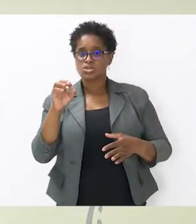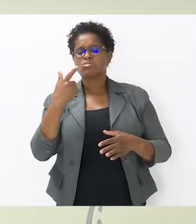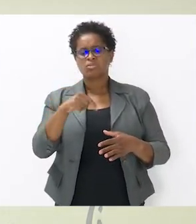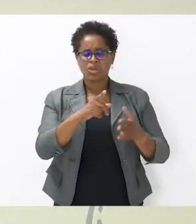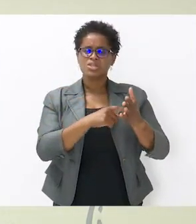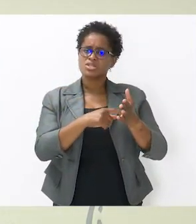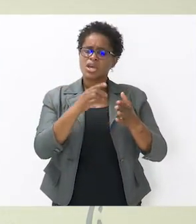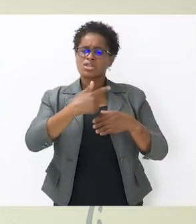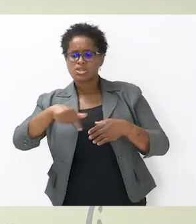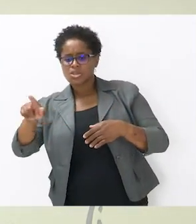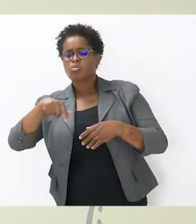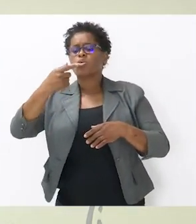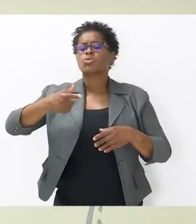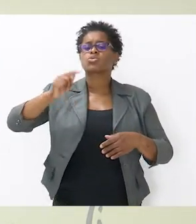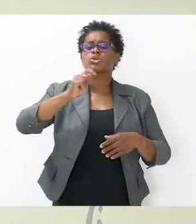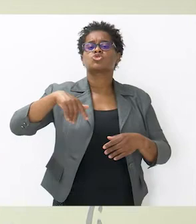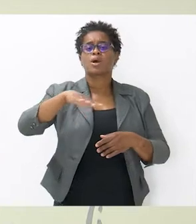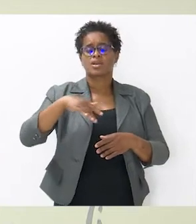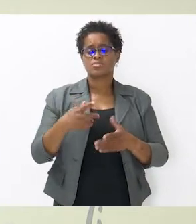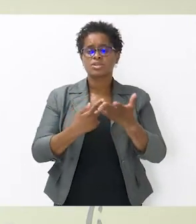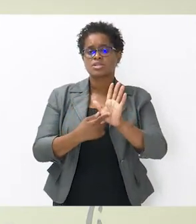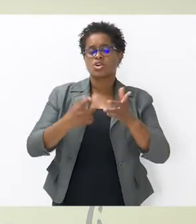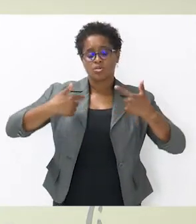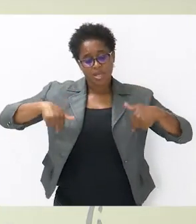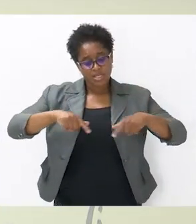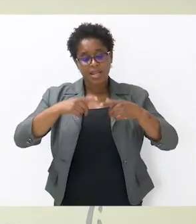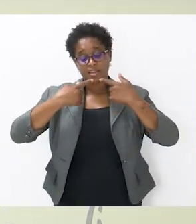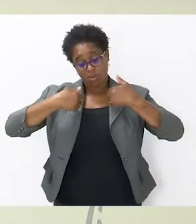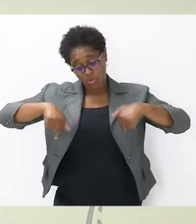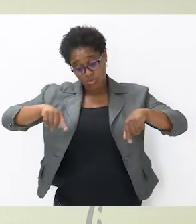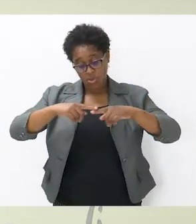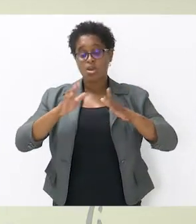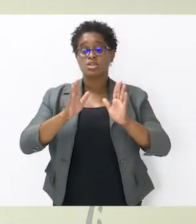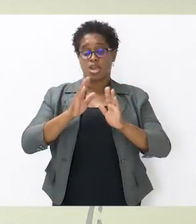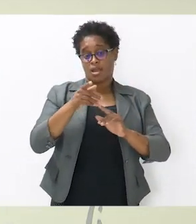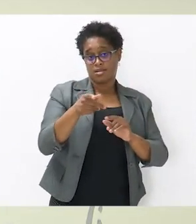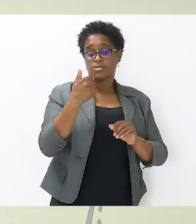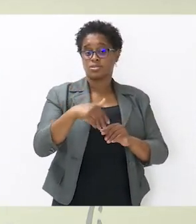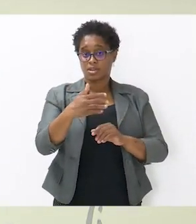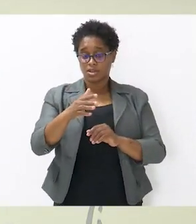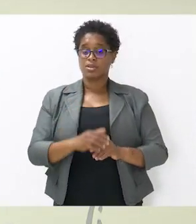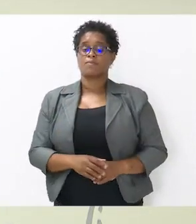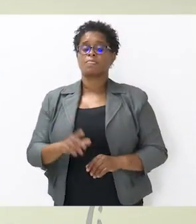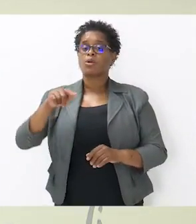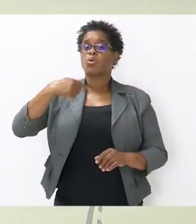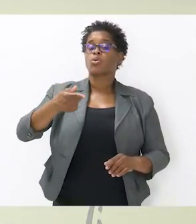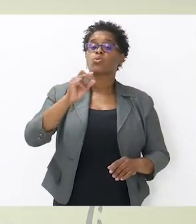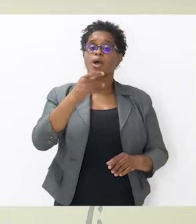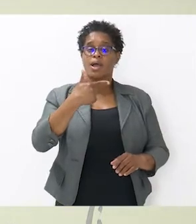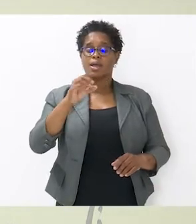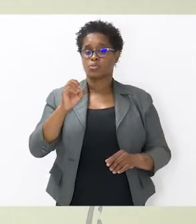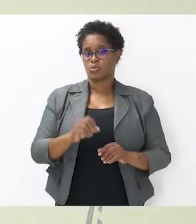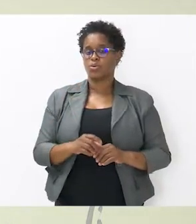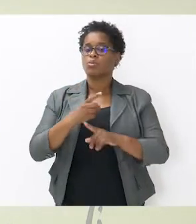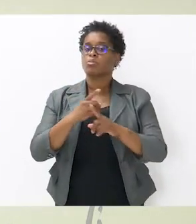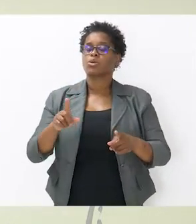um outro espaço, por exemplo, uma sala de reunião. Já ali estaríamos com um outro ato. Por quê?